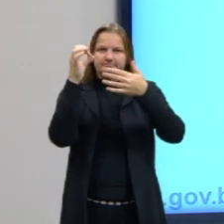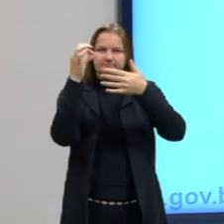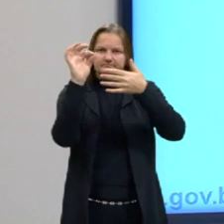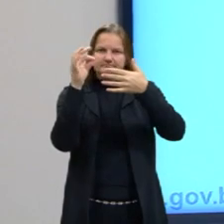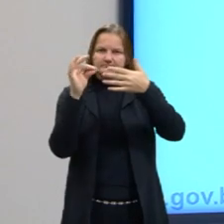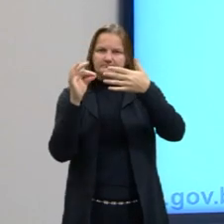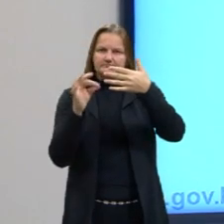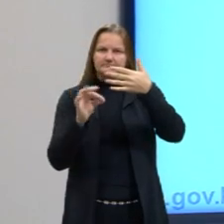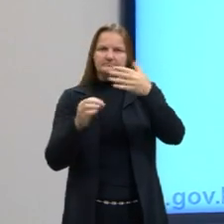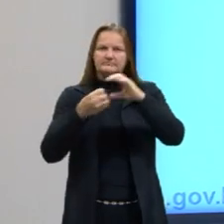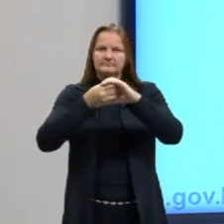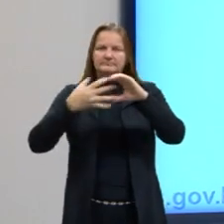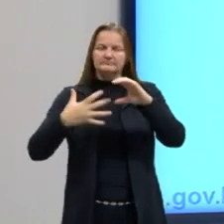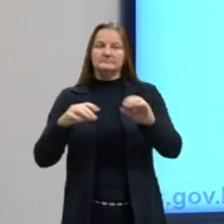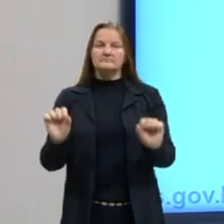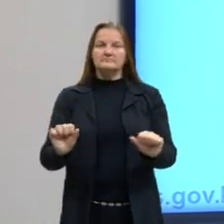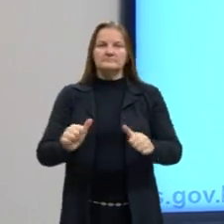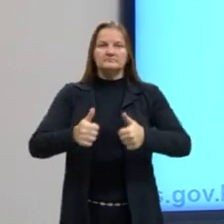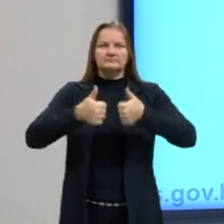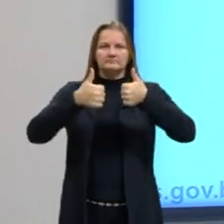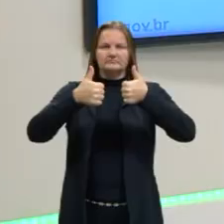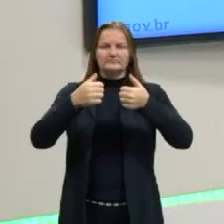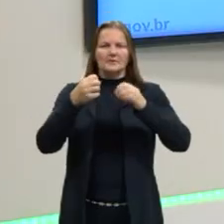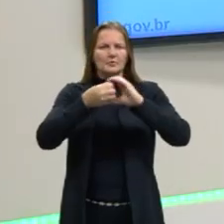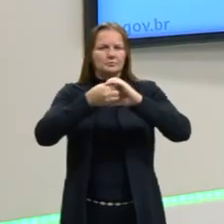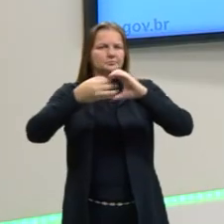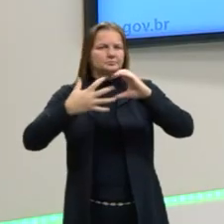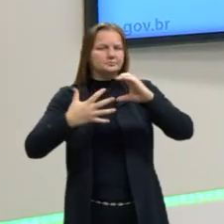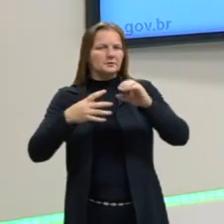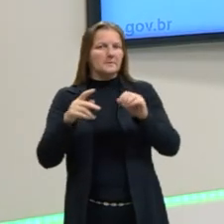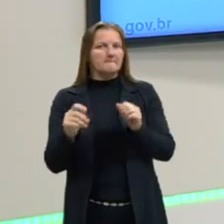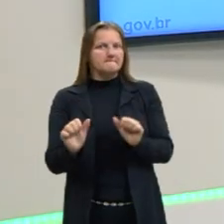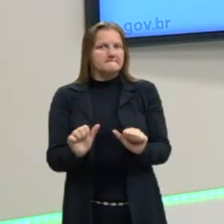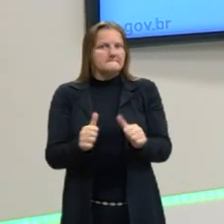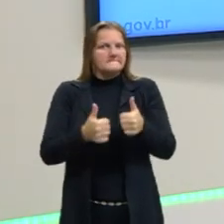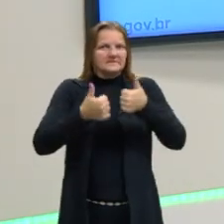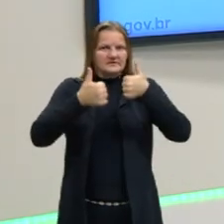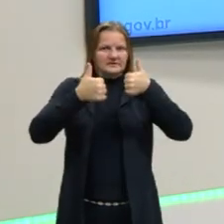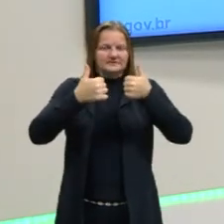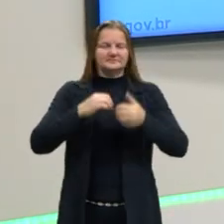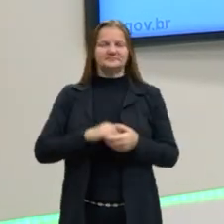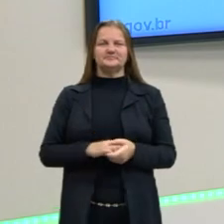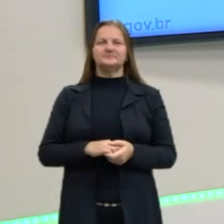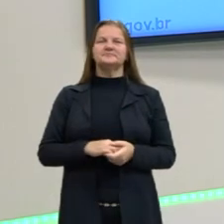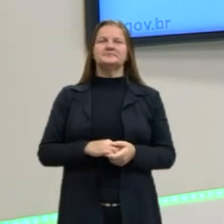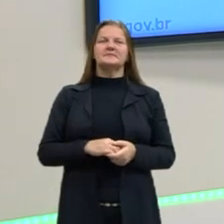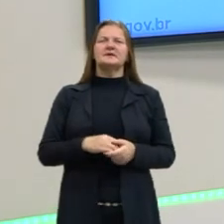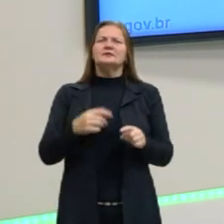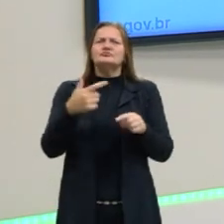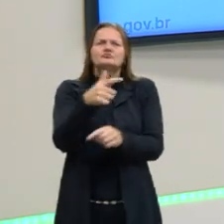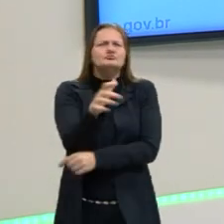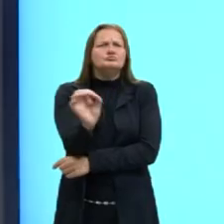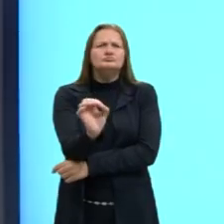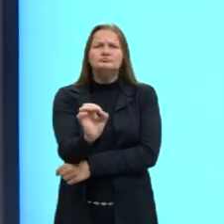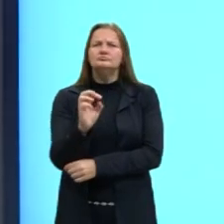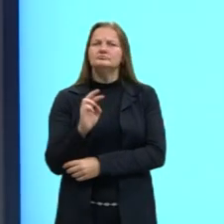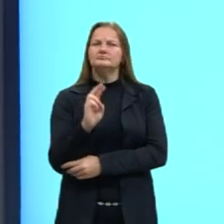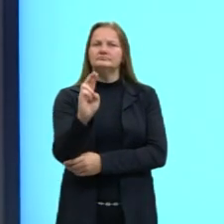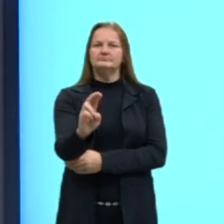a liga ela tem a característica de melhorar essas propriedades dos metais tá ela não tem uma